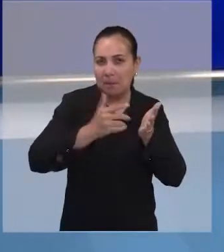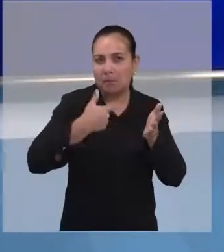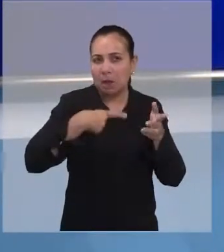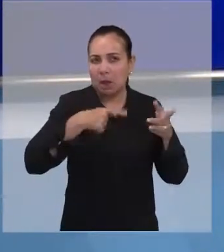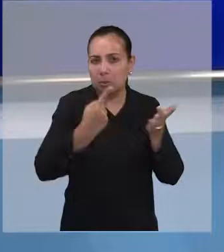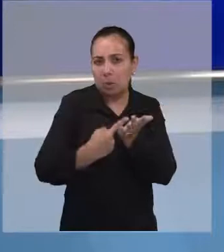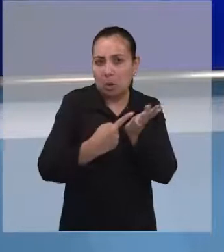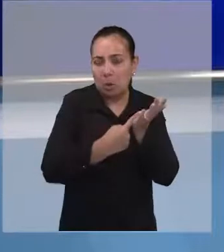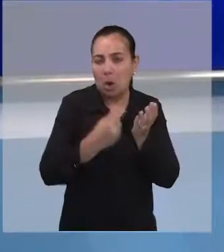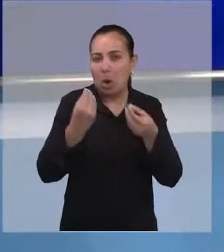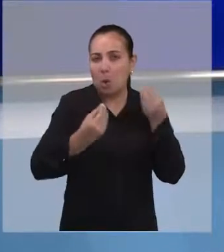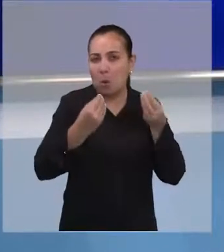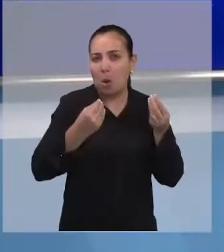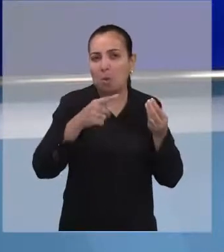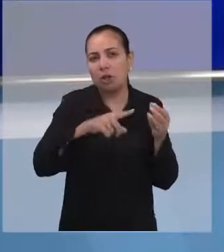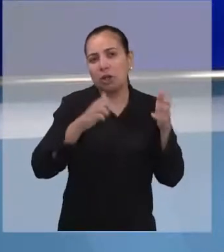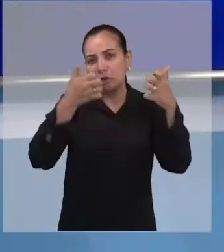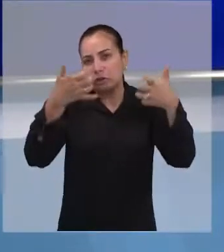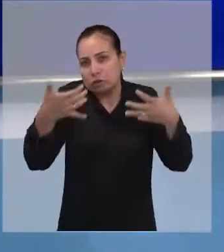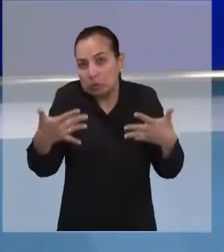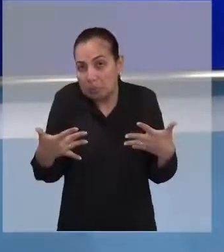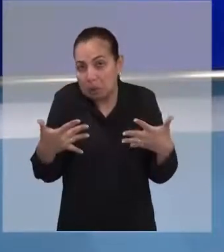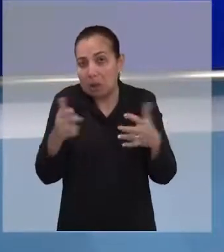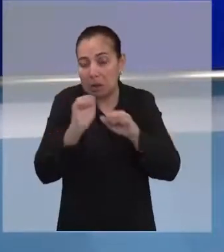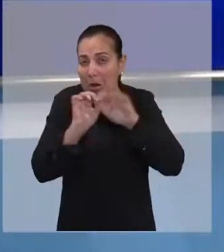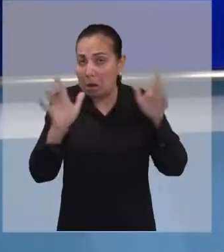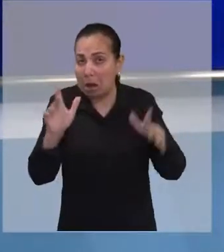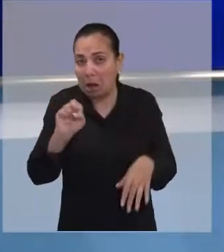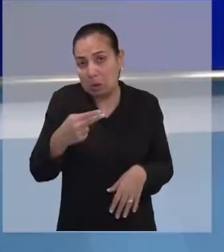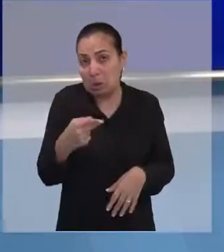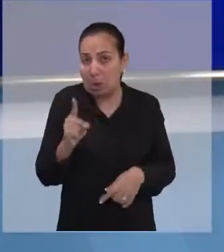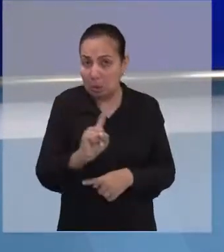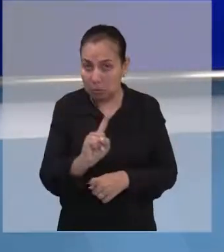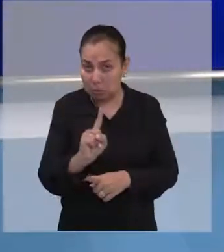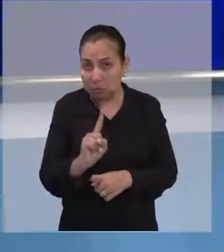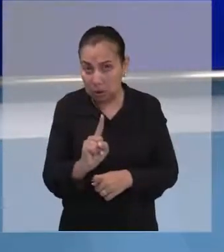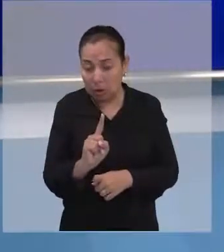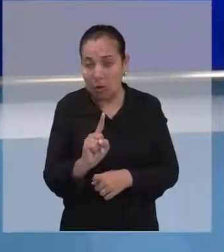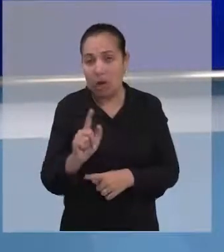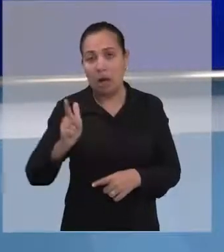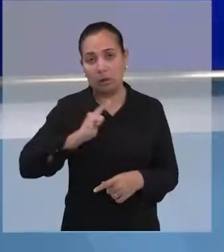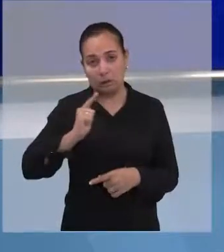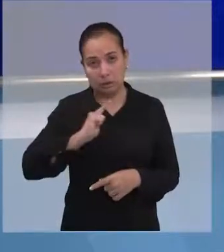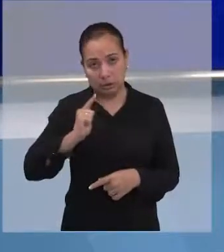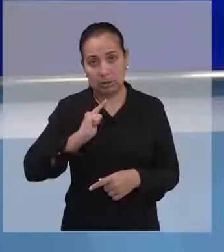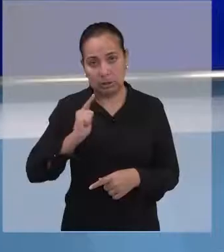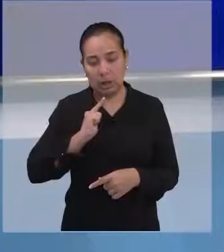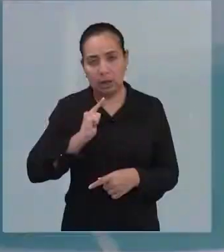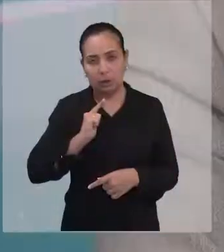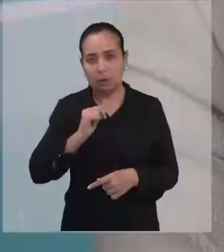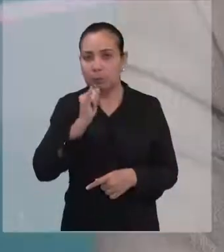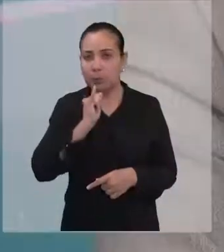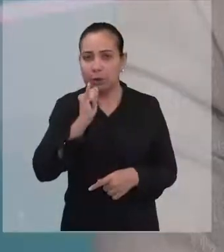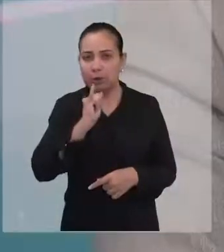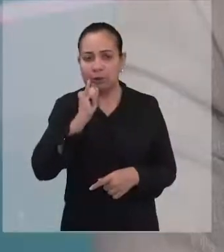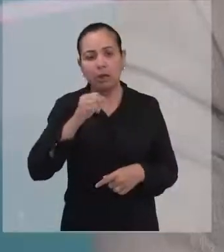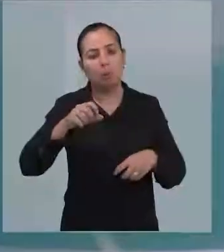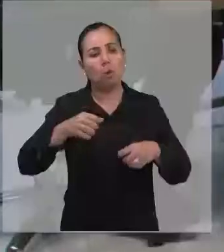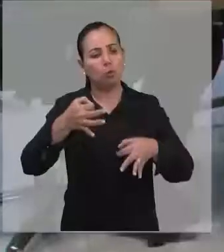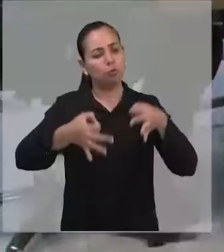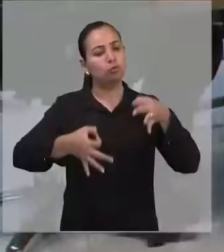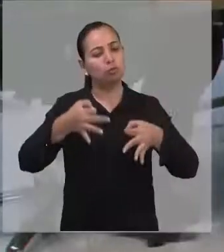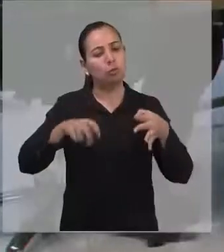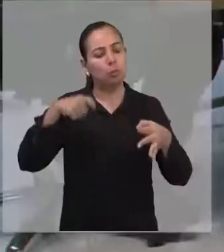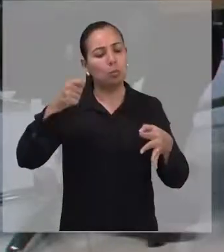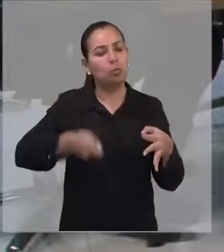heterodoxo para ser educado com a audiência, aqui, a pergunta que está posta é: